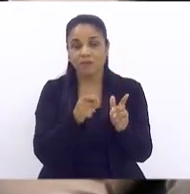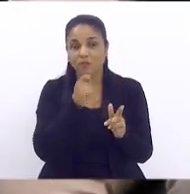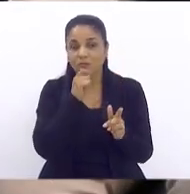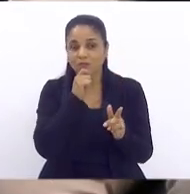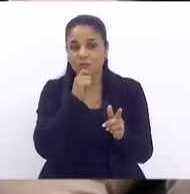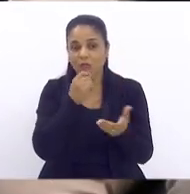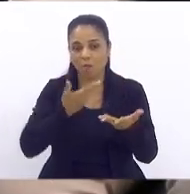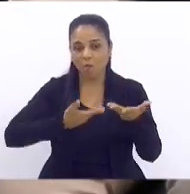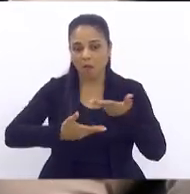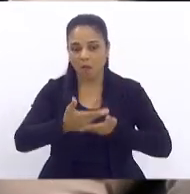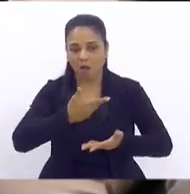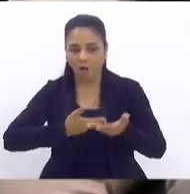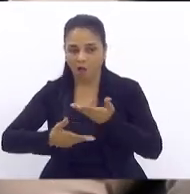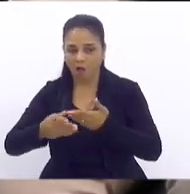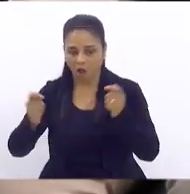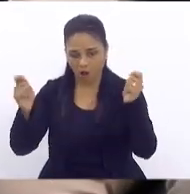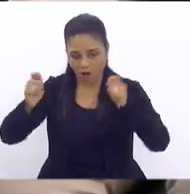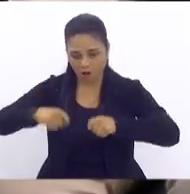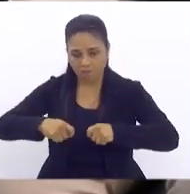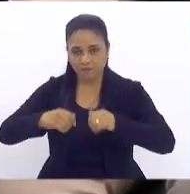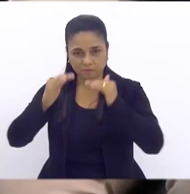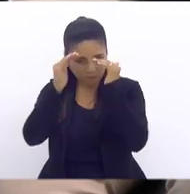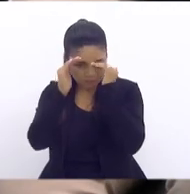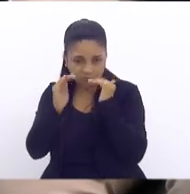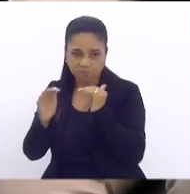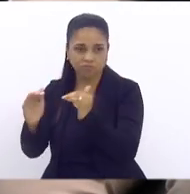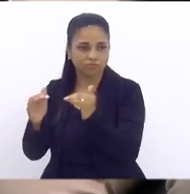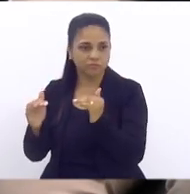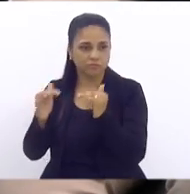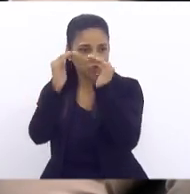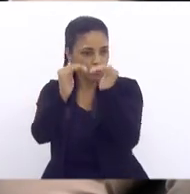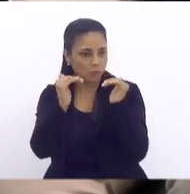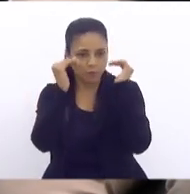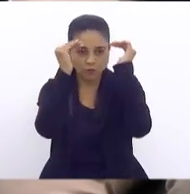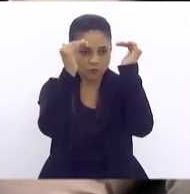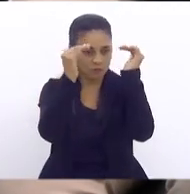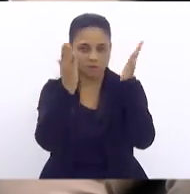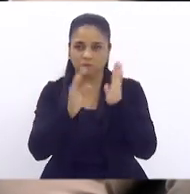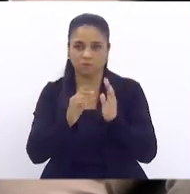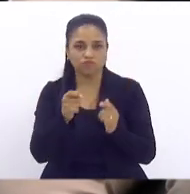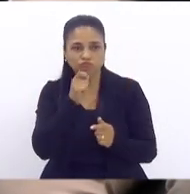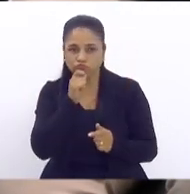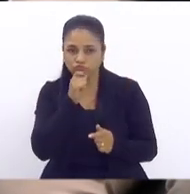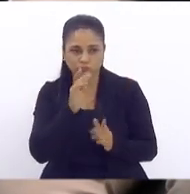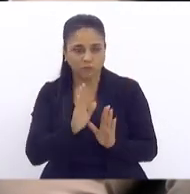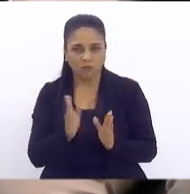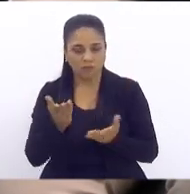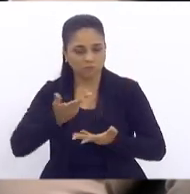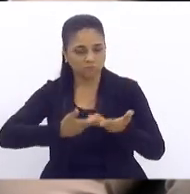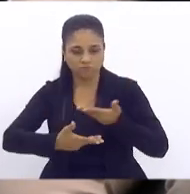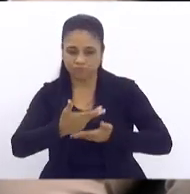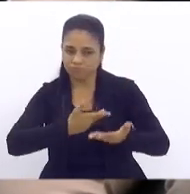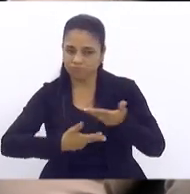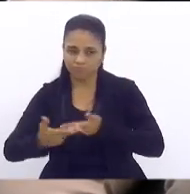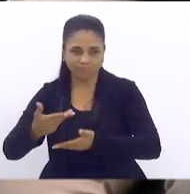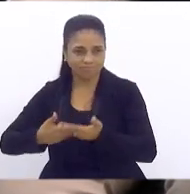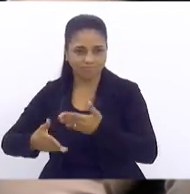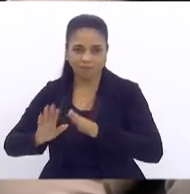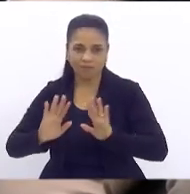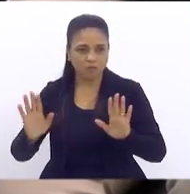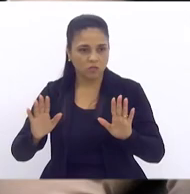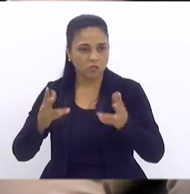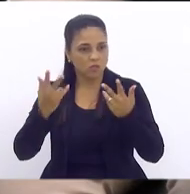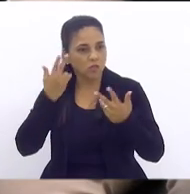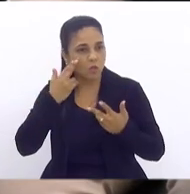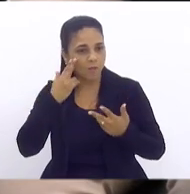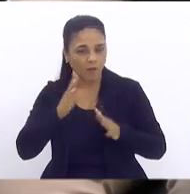de competência ou uma relação de subordinação entre a autoridade portuária e a autoridade